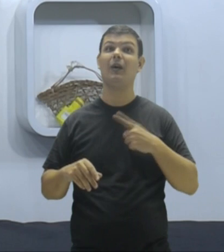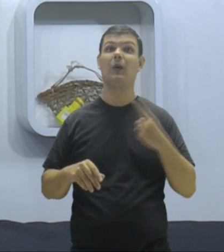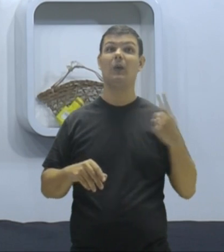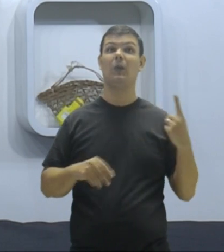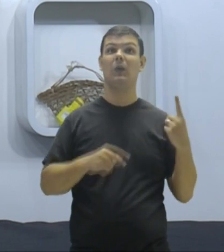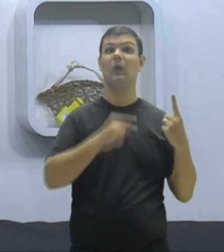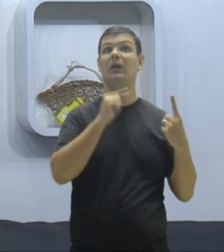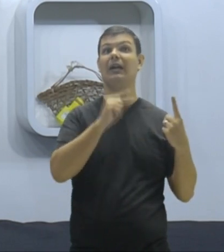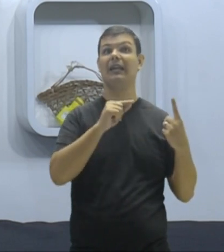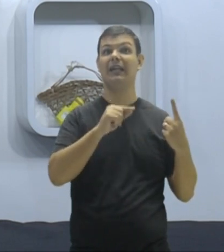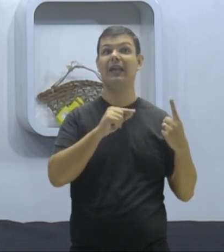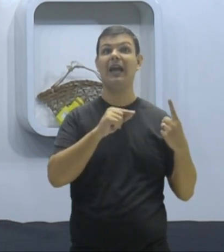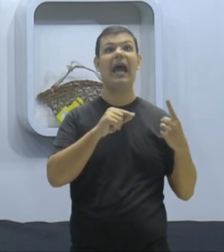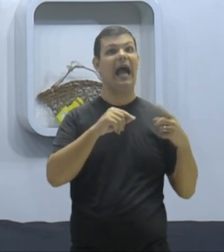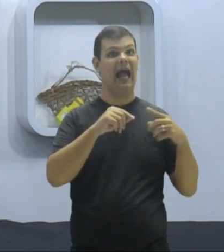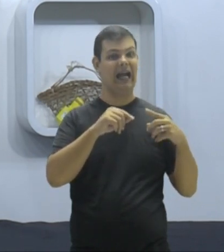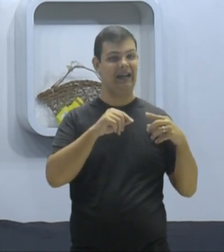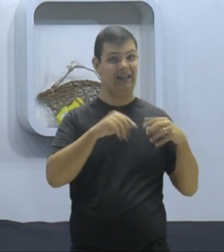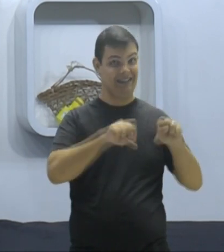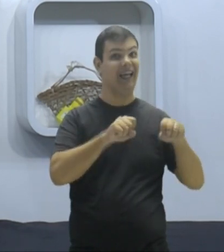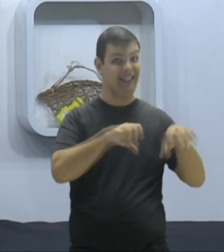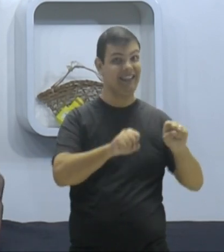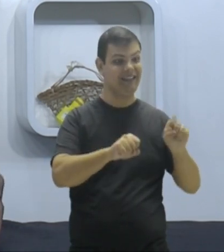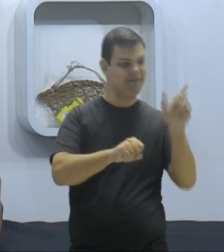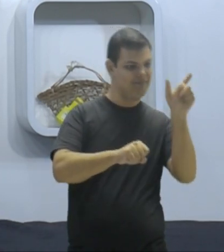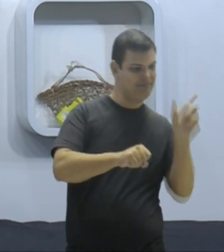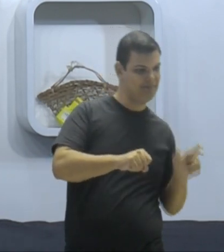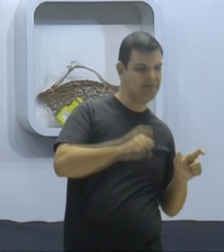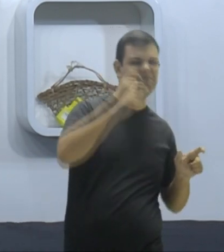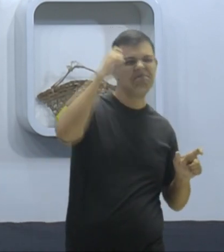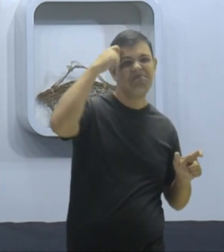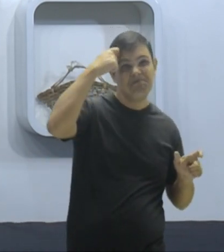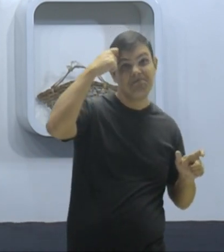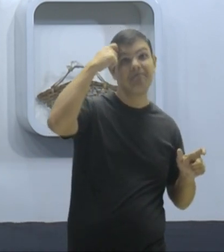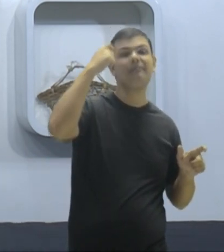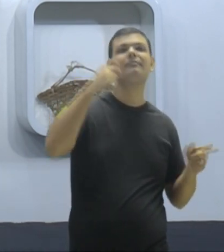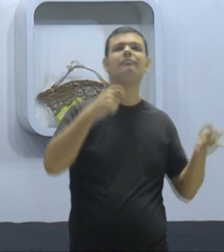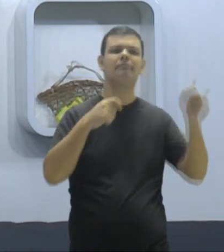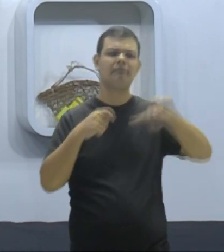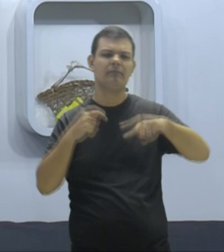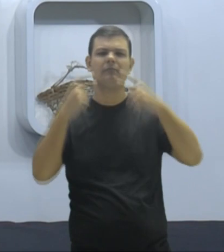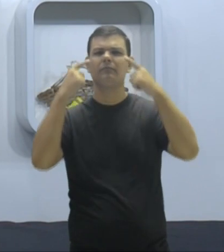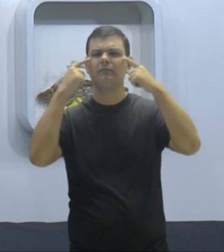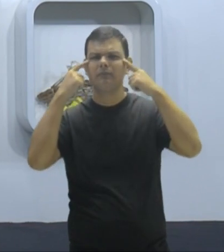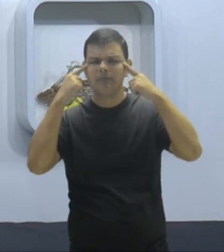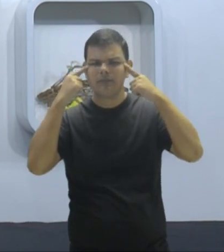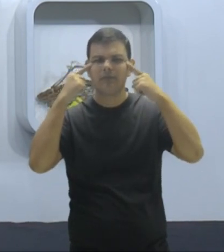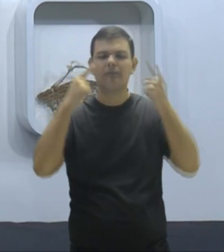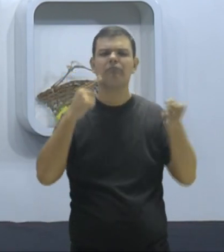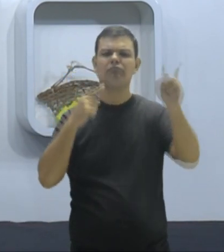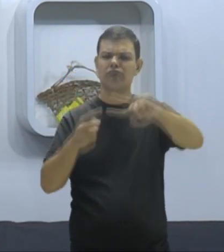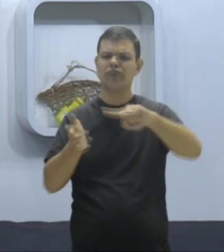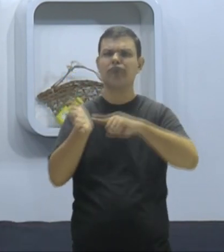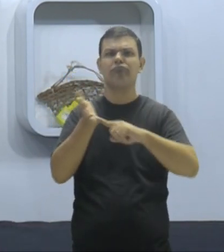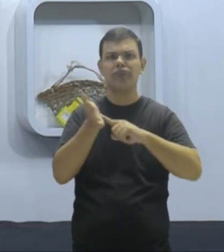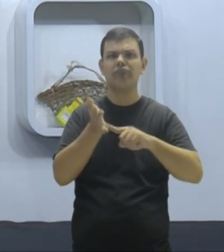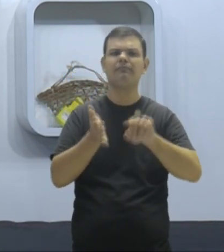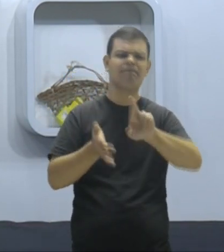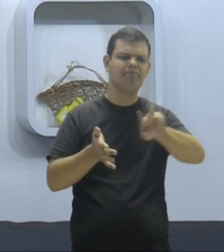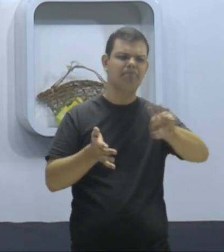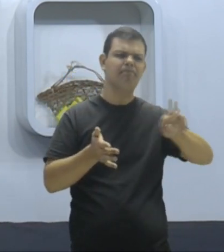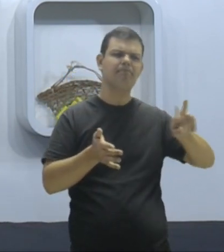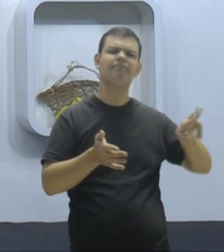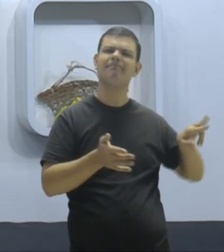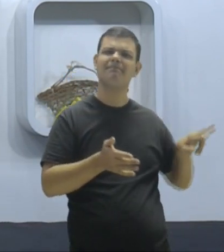que é o açaí, tinha uma criança oriental, tinha uma criança mais clara, ou seja, uma diversidade,